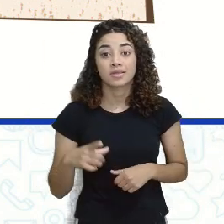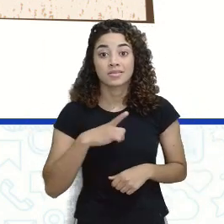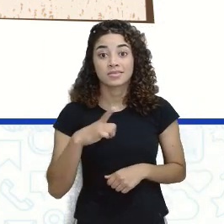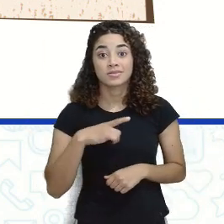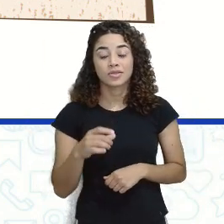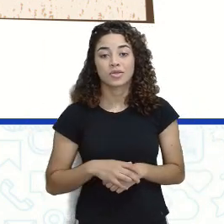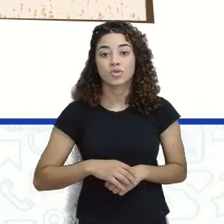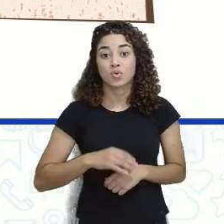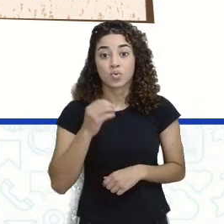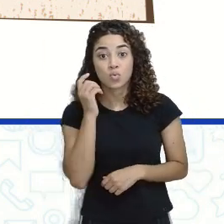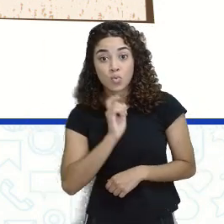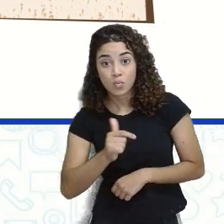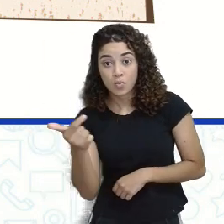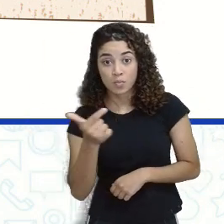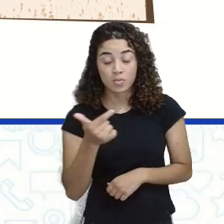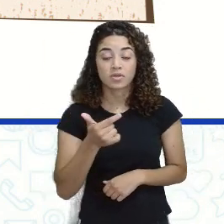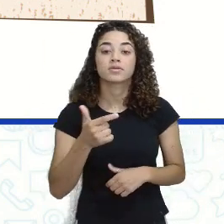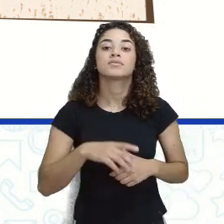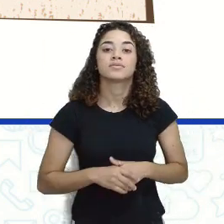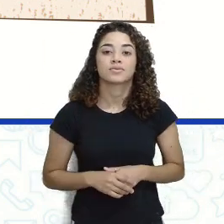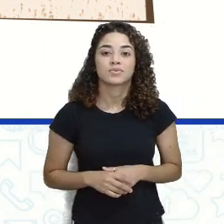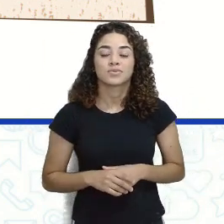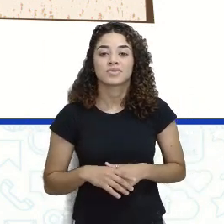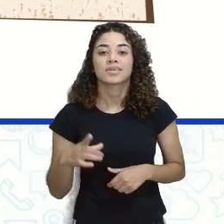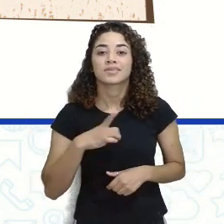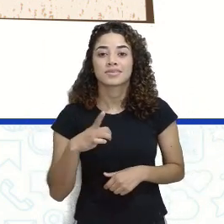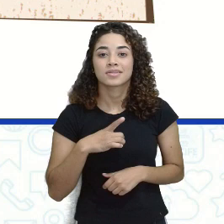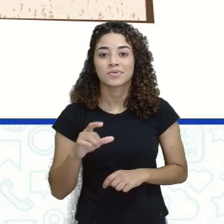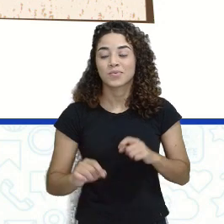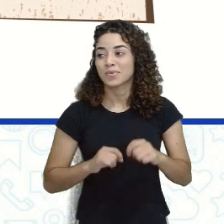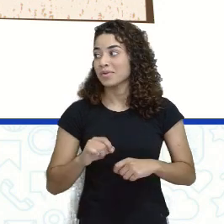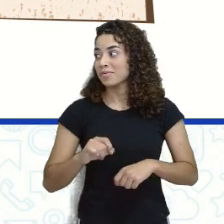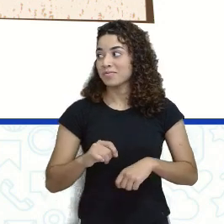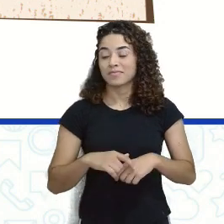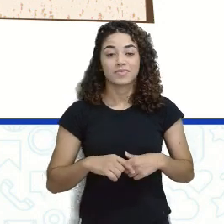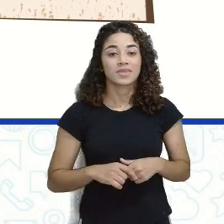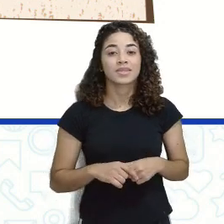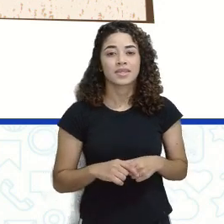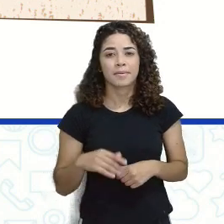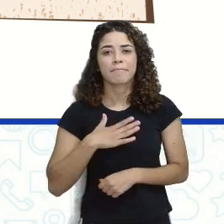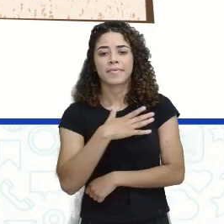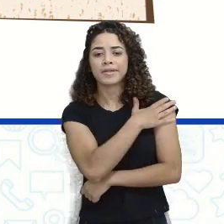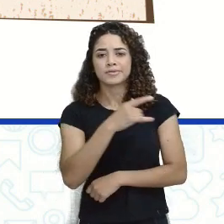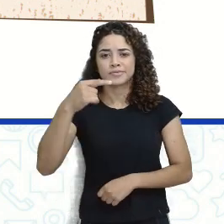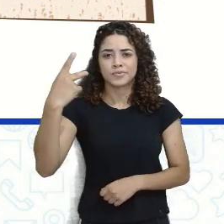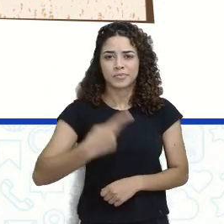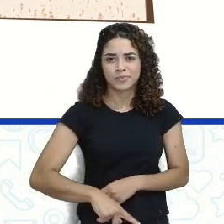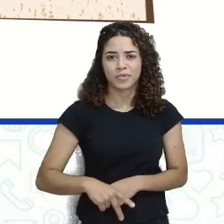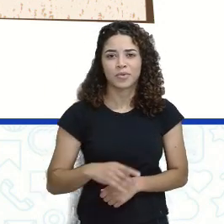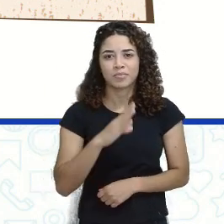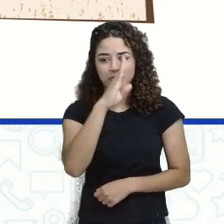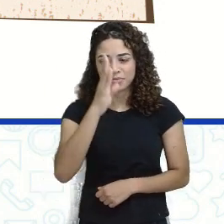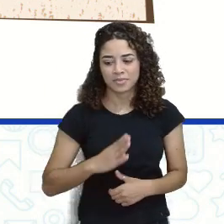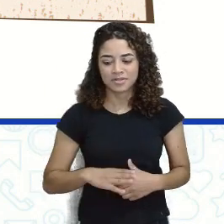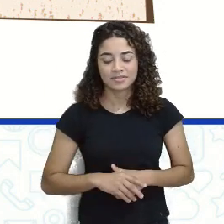Pedro II como imperador do Brasil, e a gente vai ter um golpe ali que vai